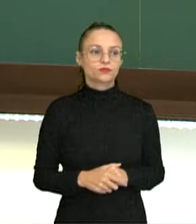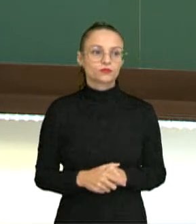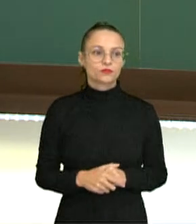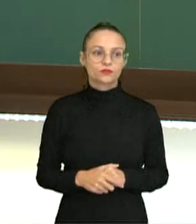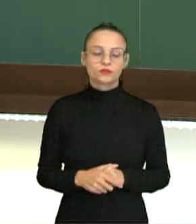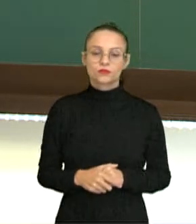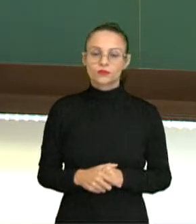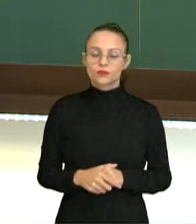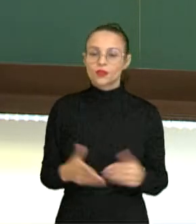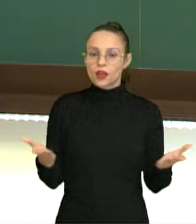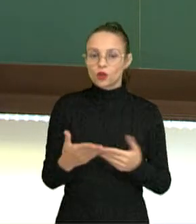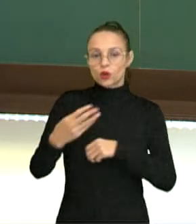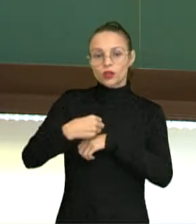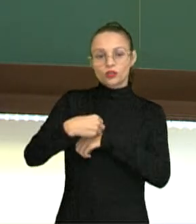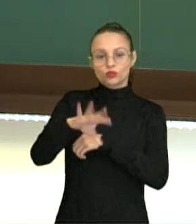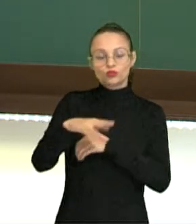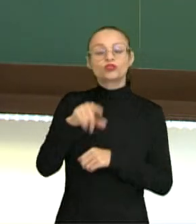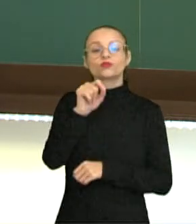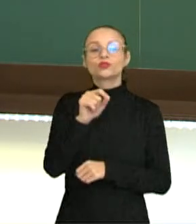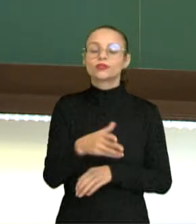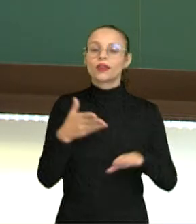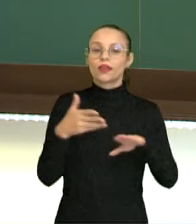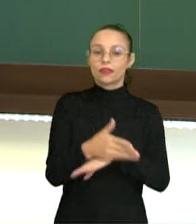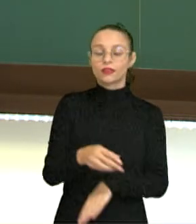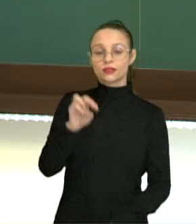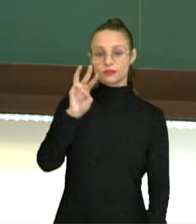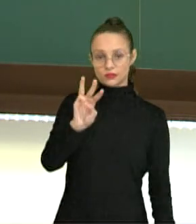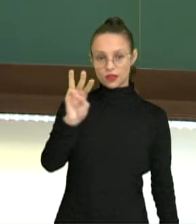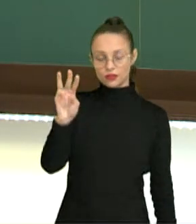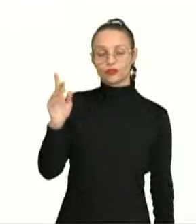Em grupo, a minha sugestão é que você acesse o